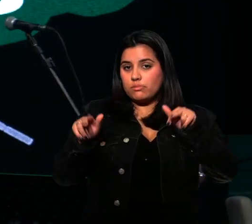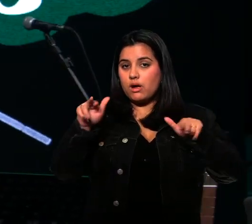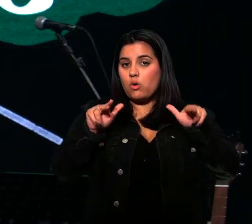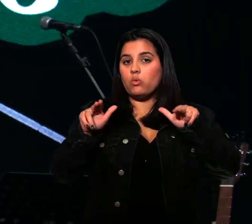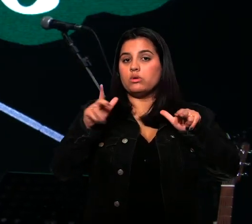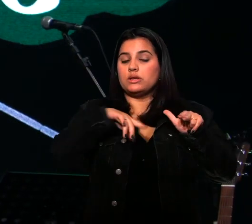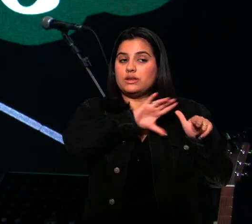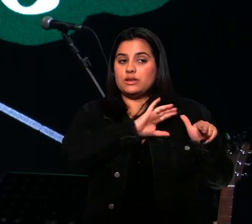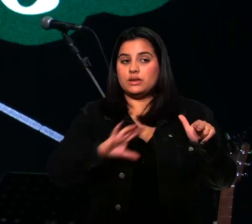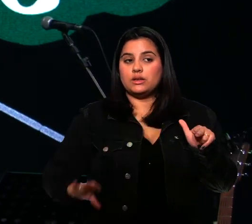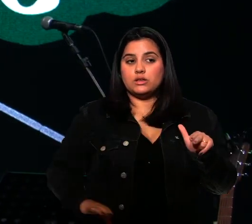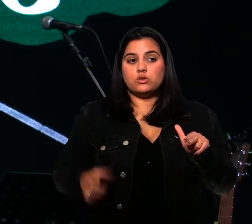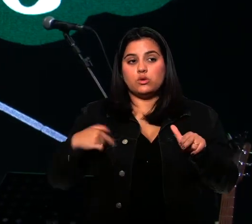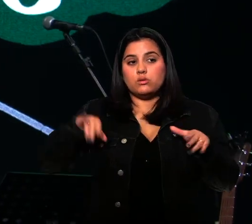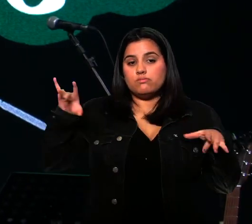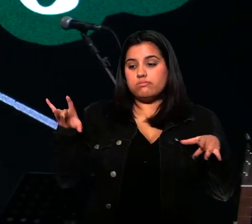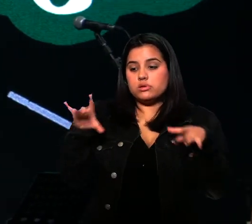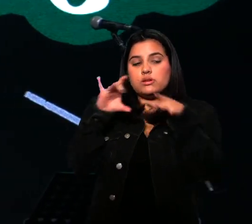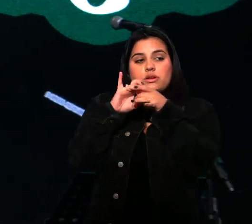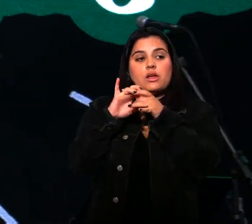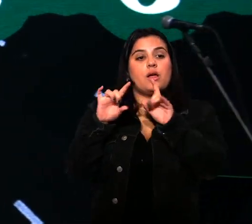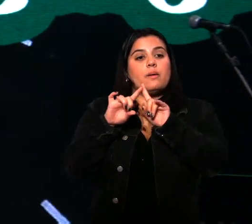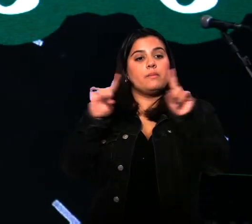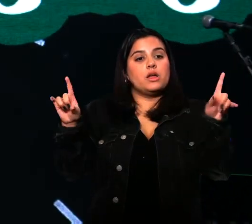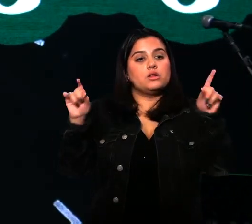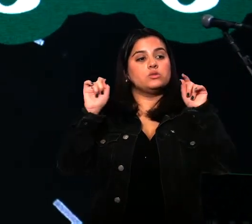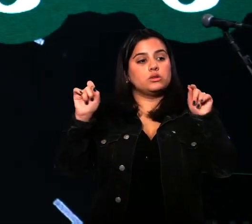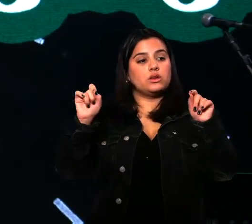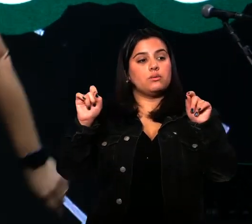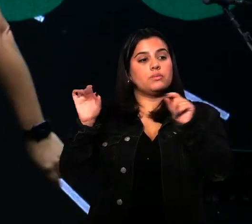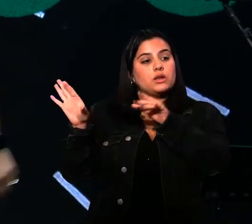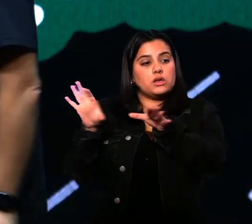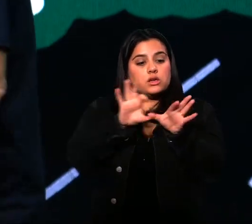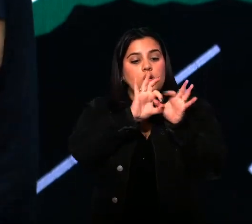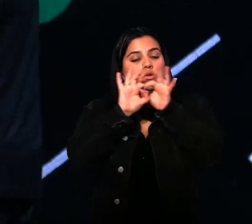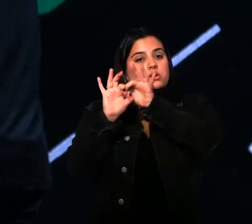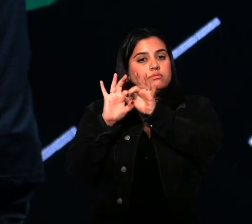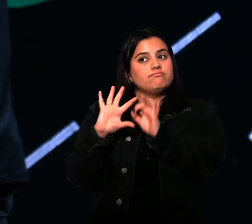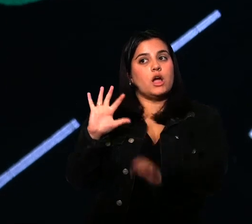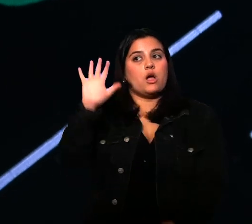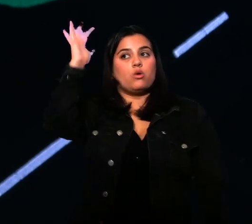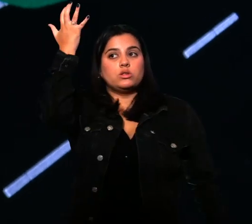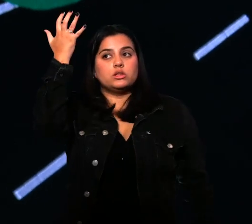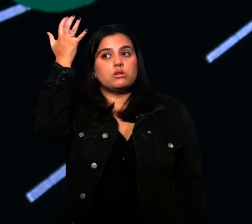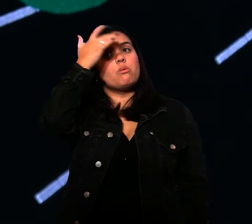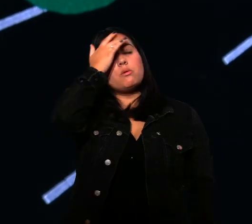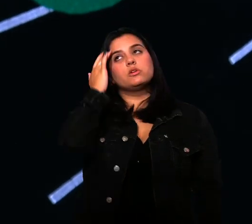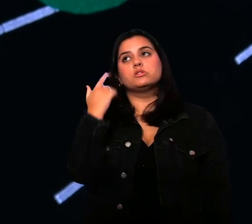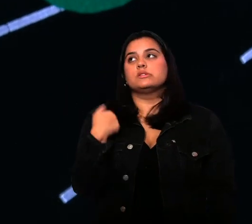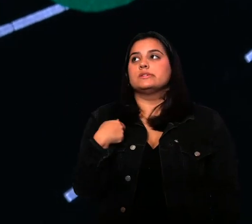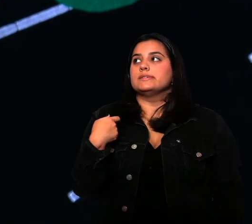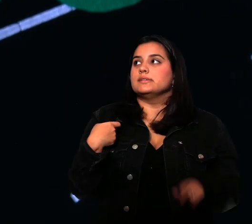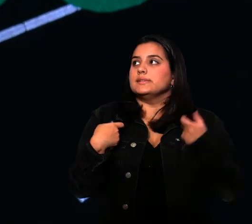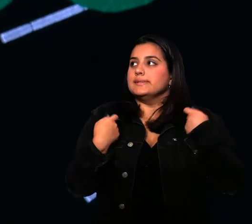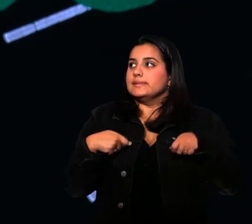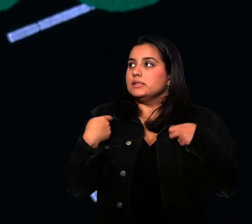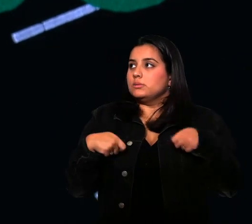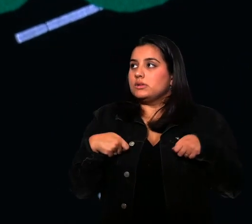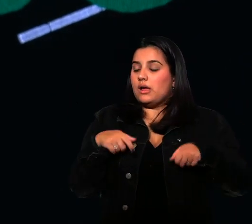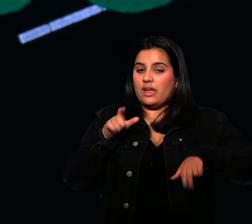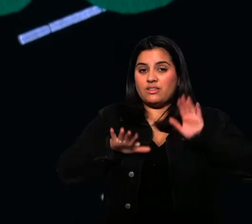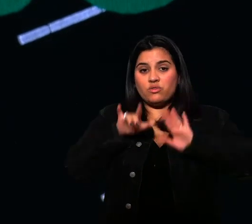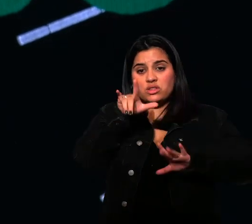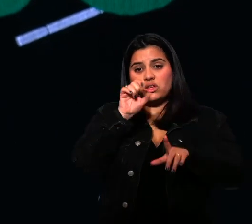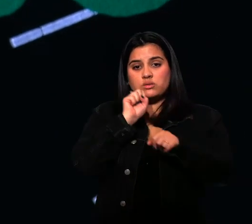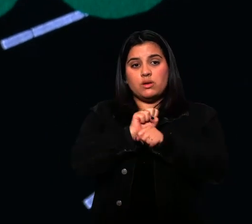volta. Mas para que a unidade aconteça, alguém tem que dar o primeiro passo. E muitas vezes você está esperando o próximo dar o primeiro passo.